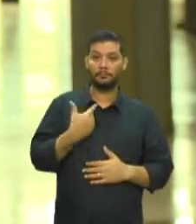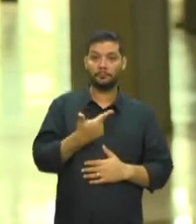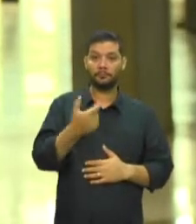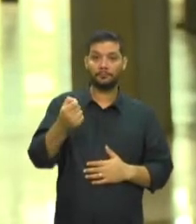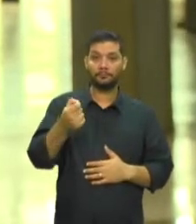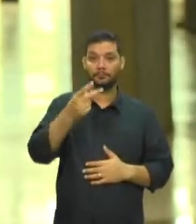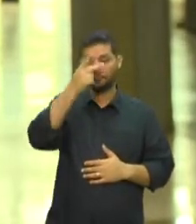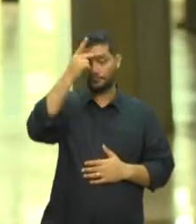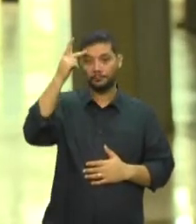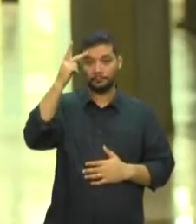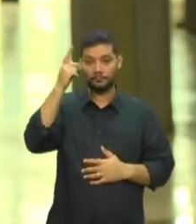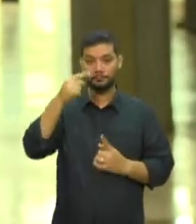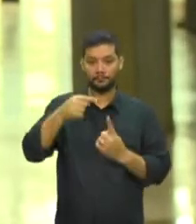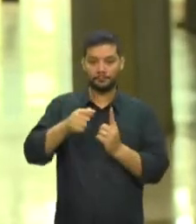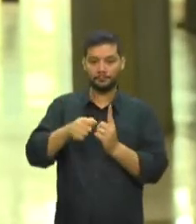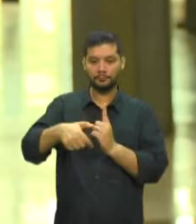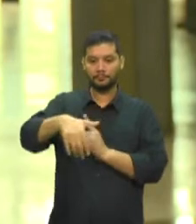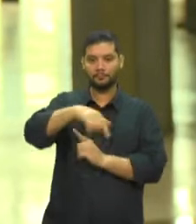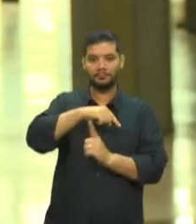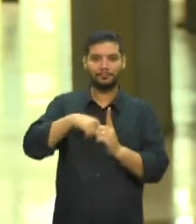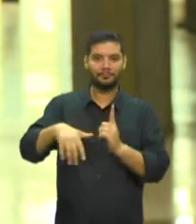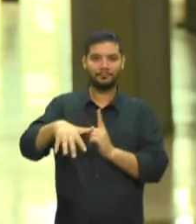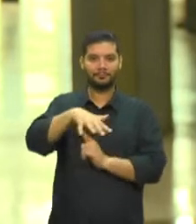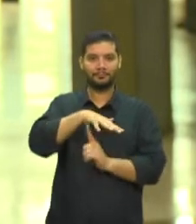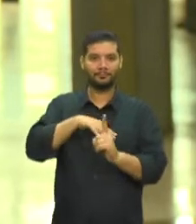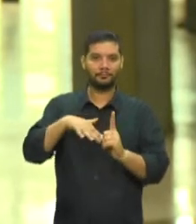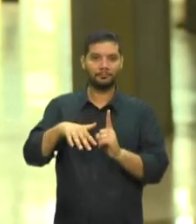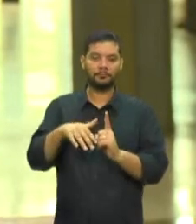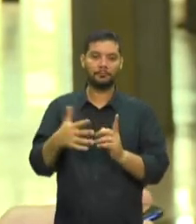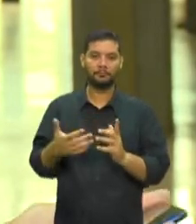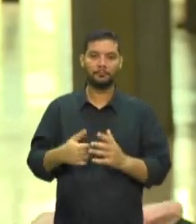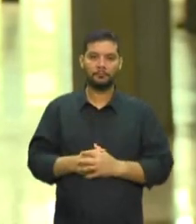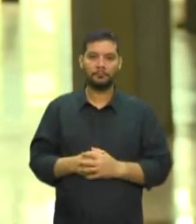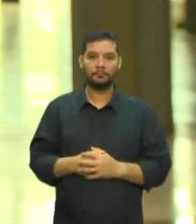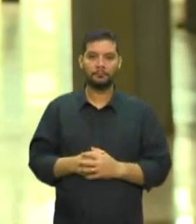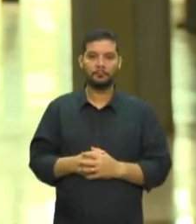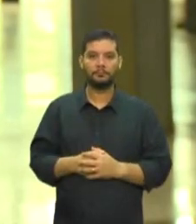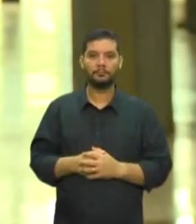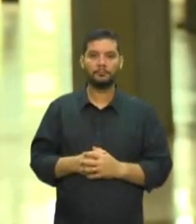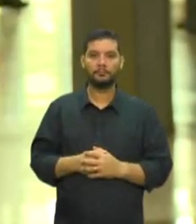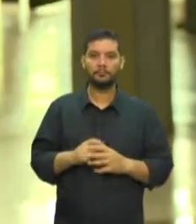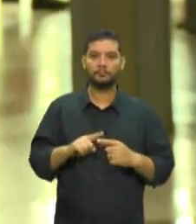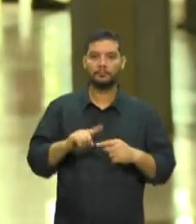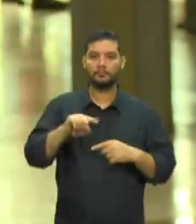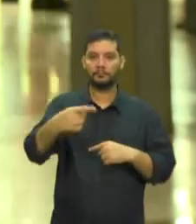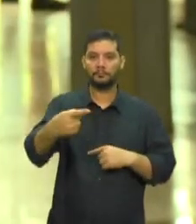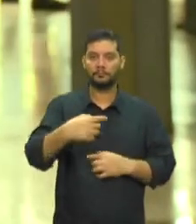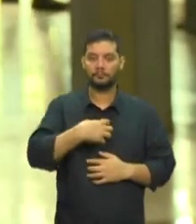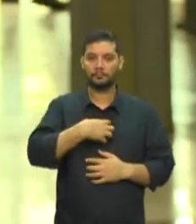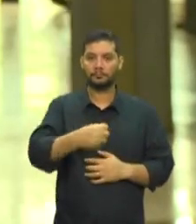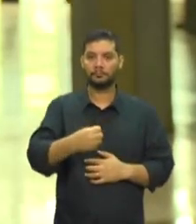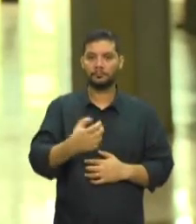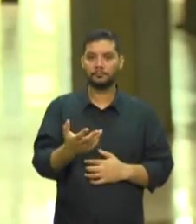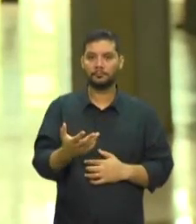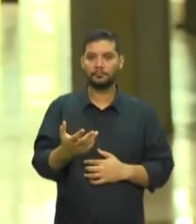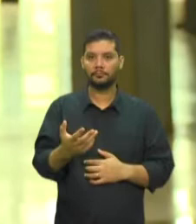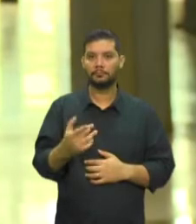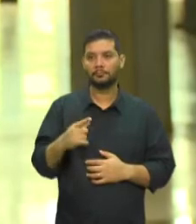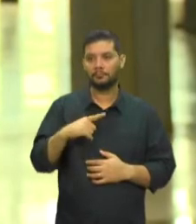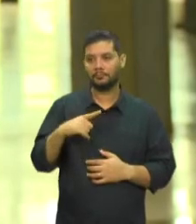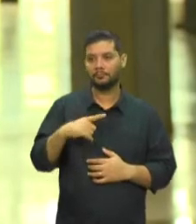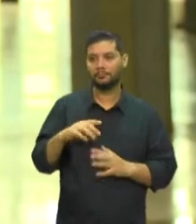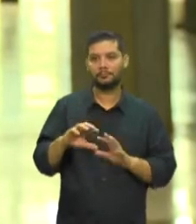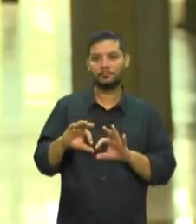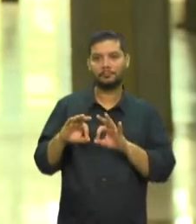seu entorno, né? Você vê como é uma coisa que transpassa o próprio ato do suicídio, né? Porque também atinge as pessoas que